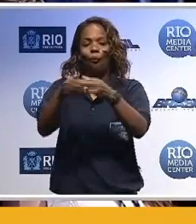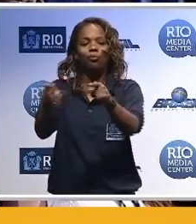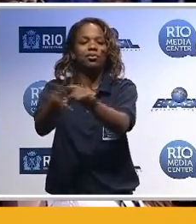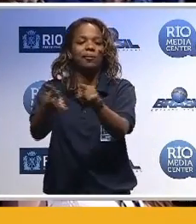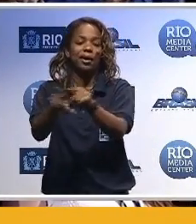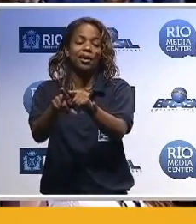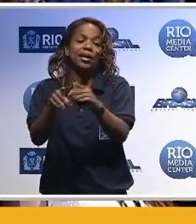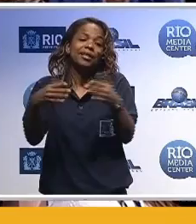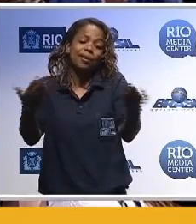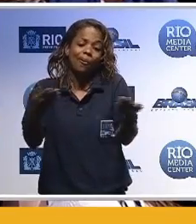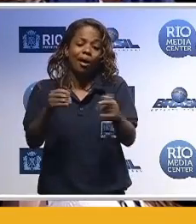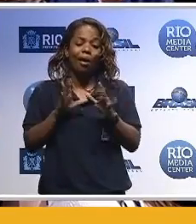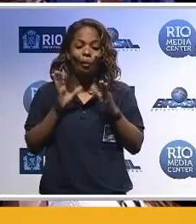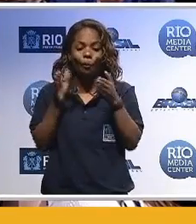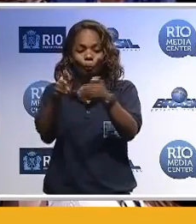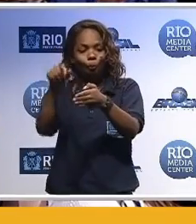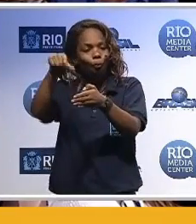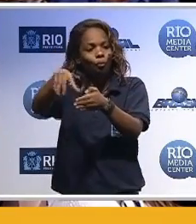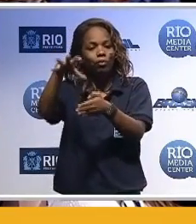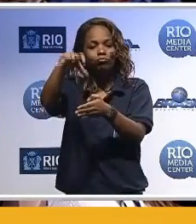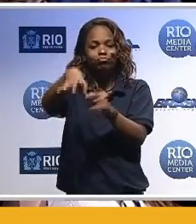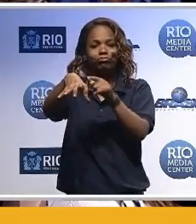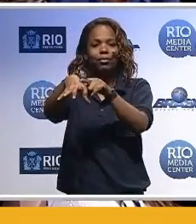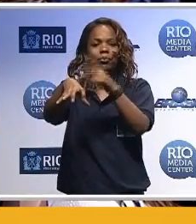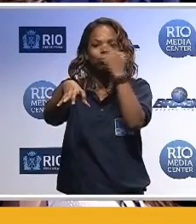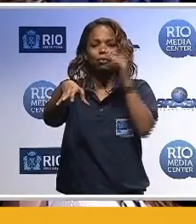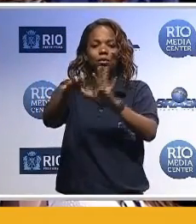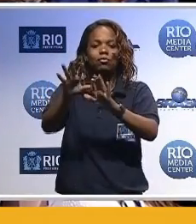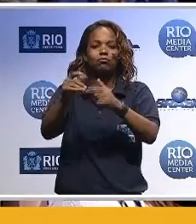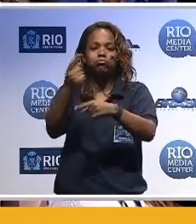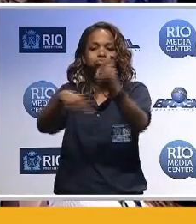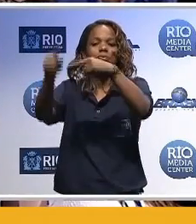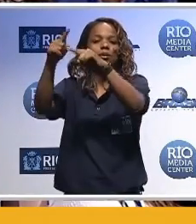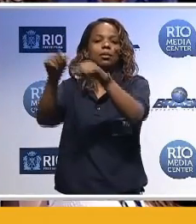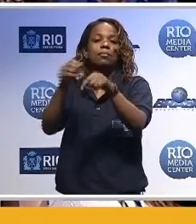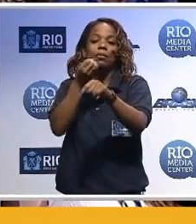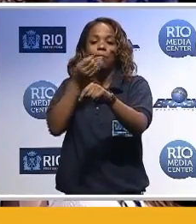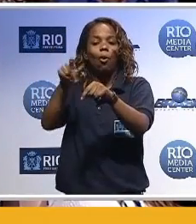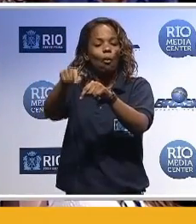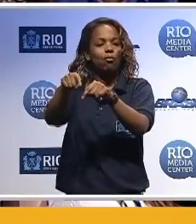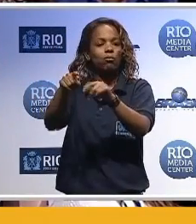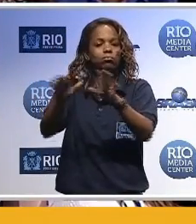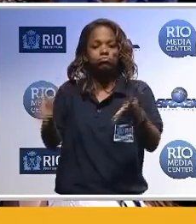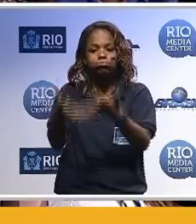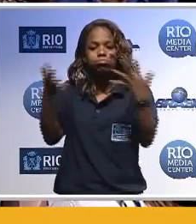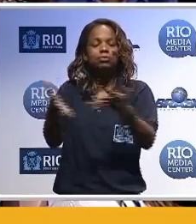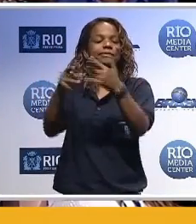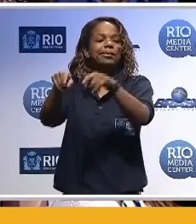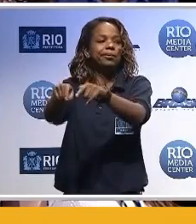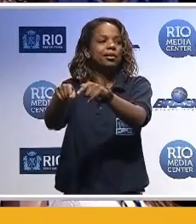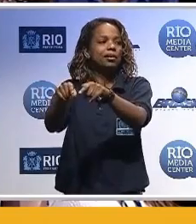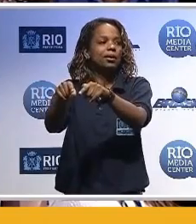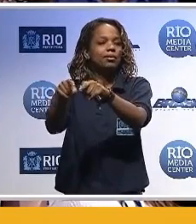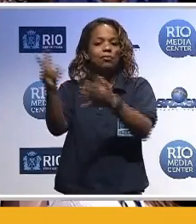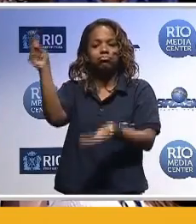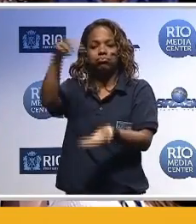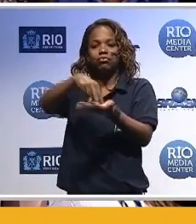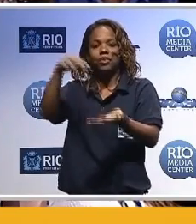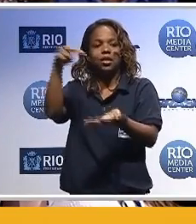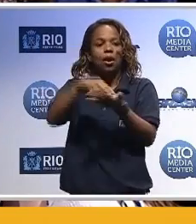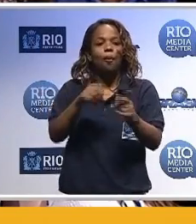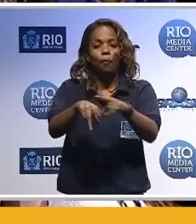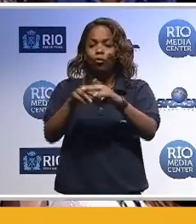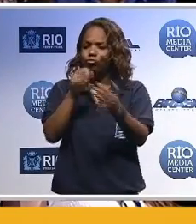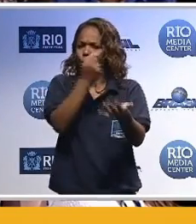Então, é um mercado enorme, um potencial muito grande, né? de público consumidor que